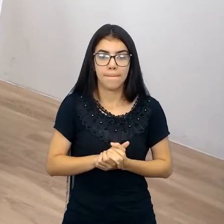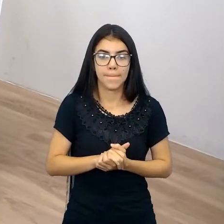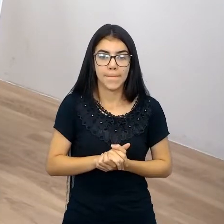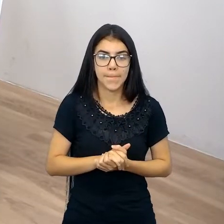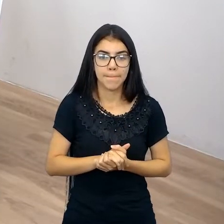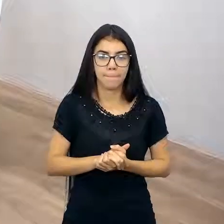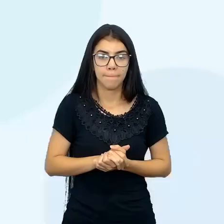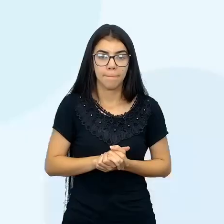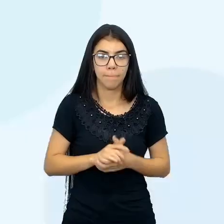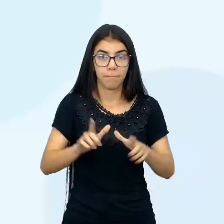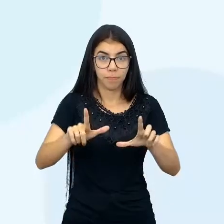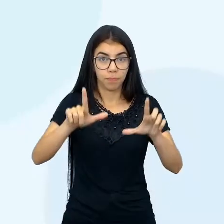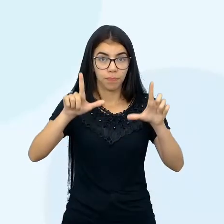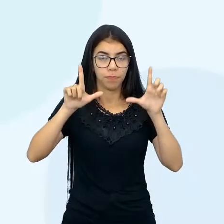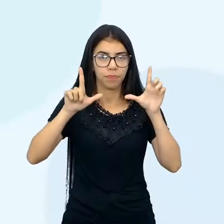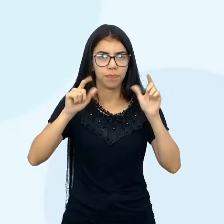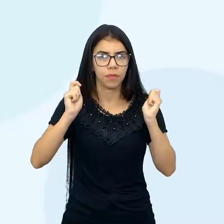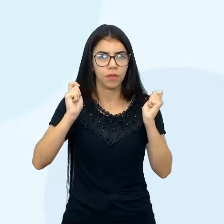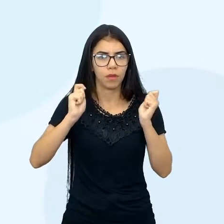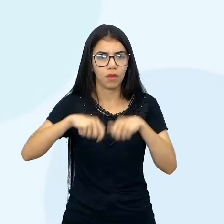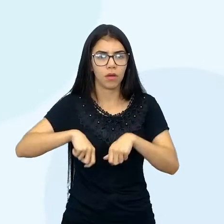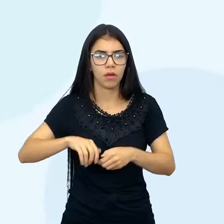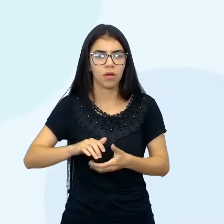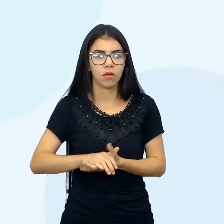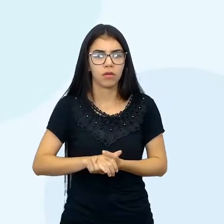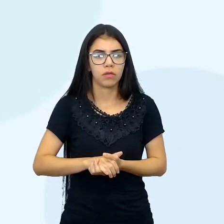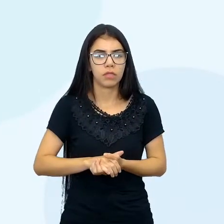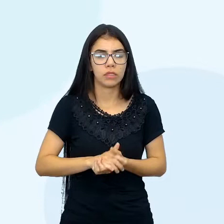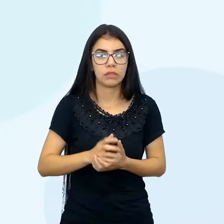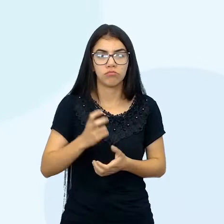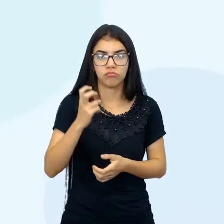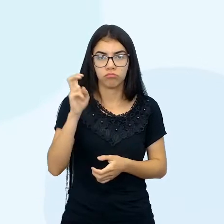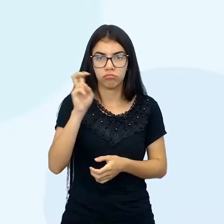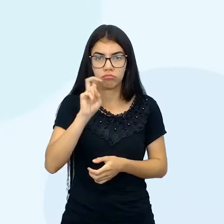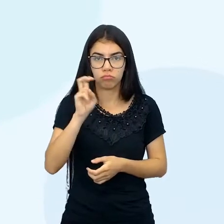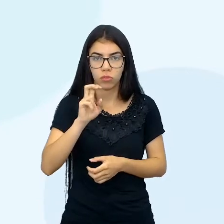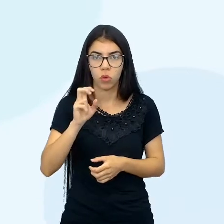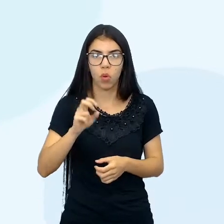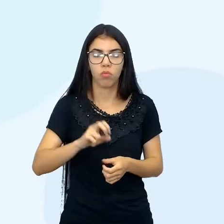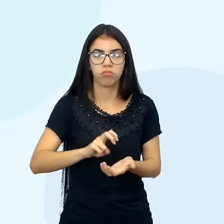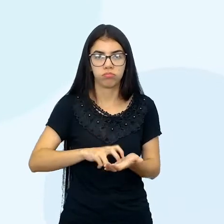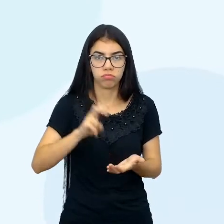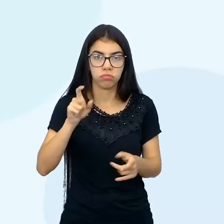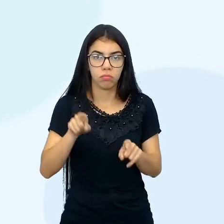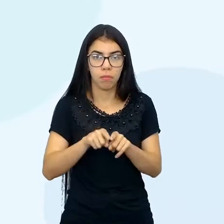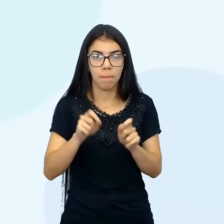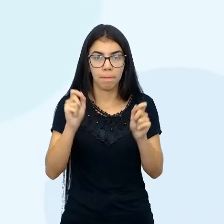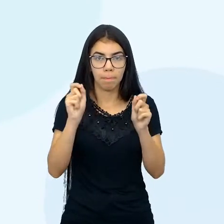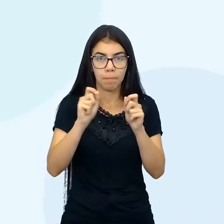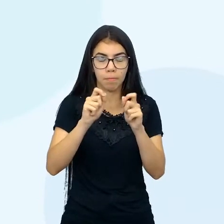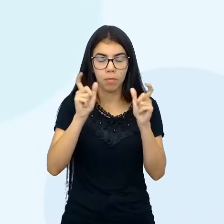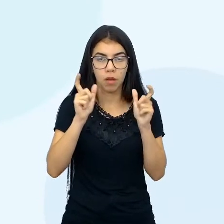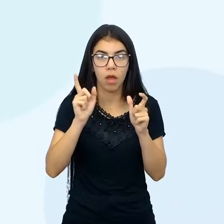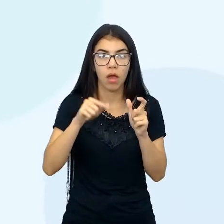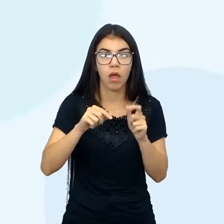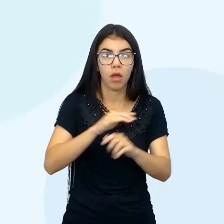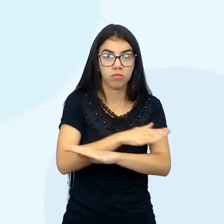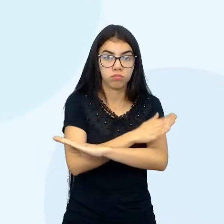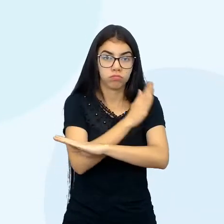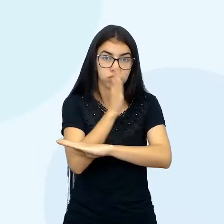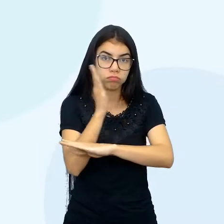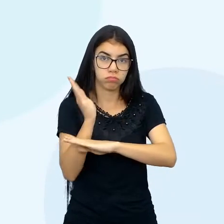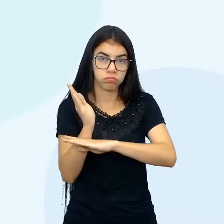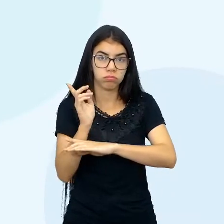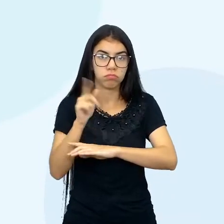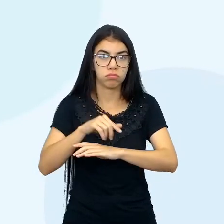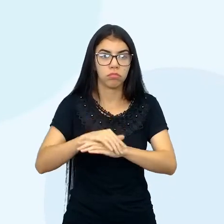aqui ó, na tela. Eram 5 horas da manhã e o cortiço acordava, abrindo não os olhos, mas a sua infinidade de portas e janelas alinhadas. Então ele